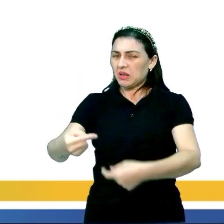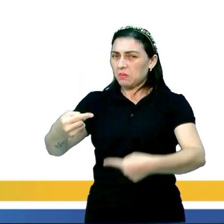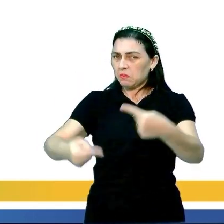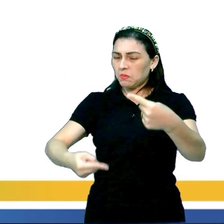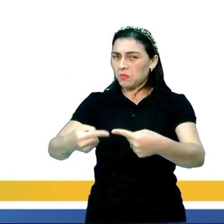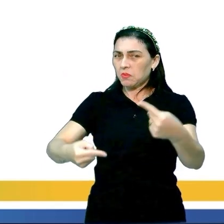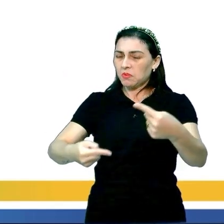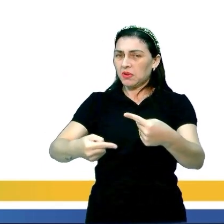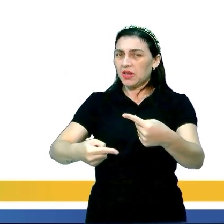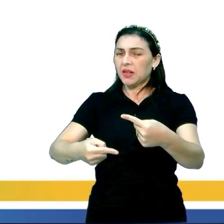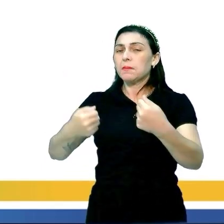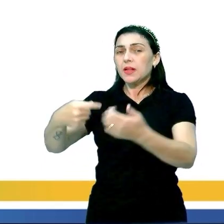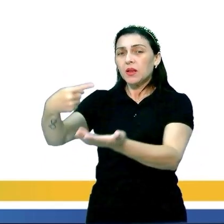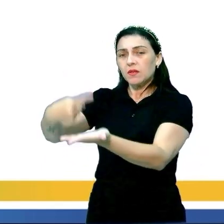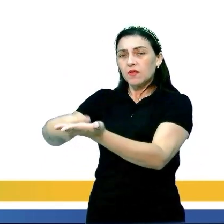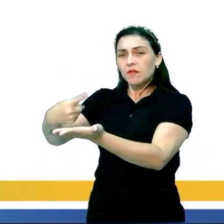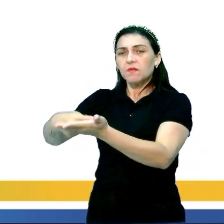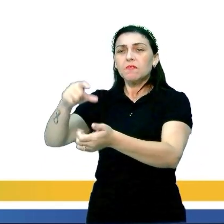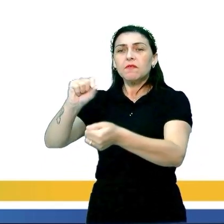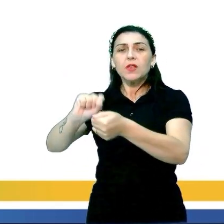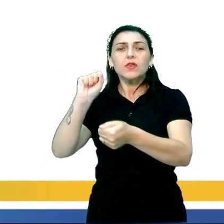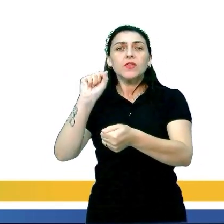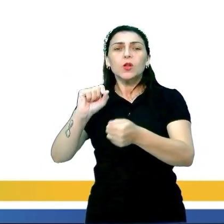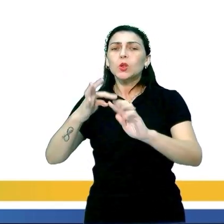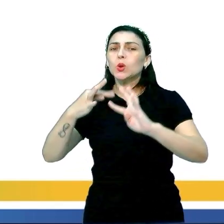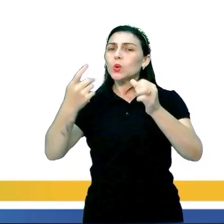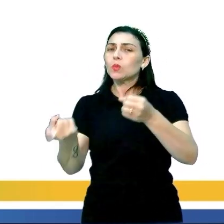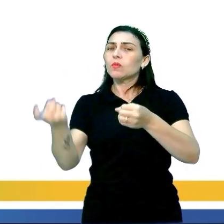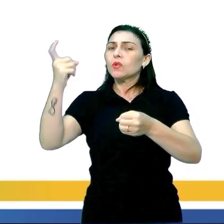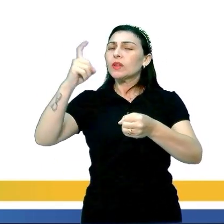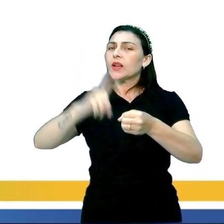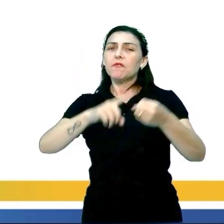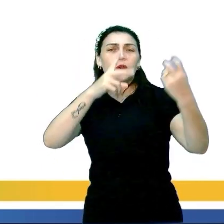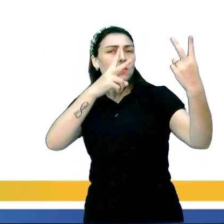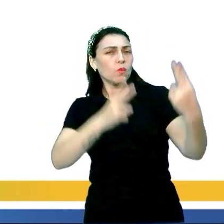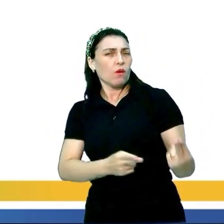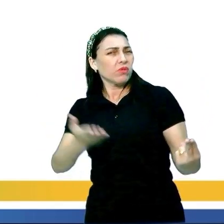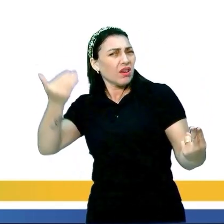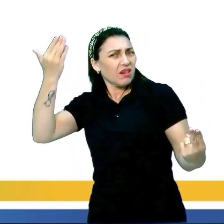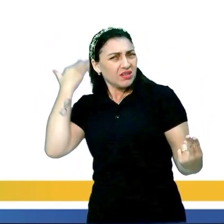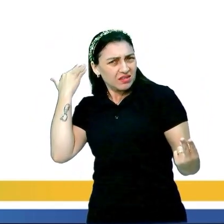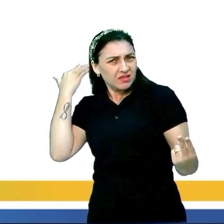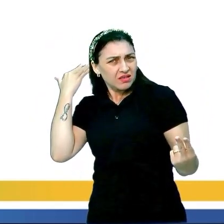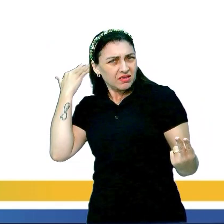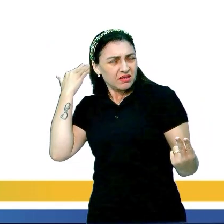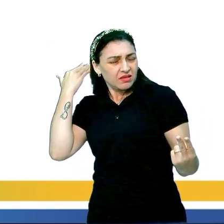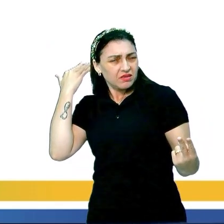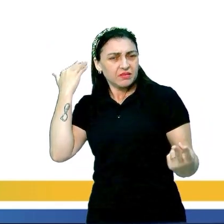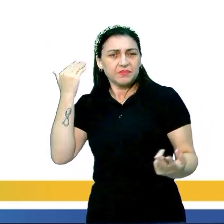pois, afinal, faça-se o que se fizer, tudo voltará a ficar igual.